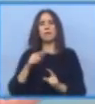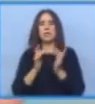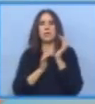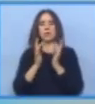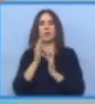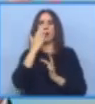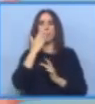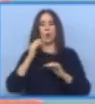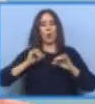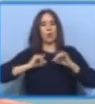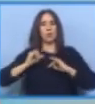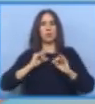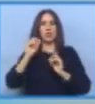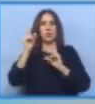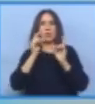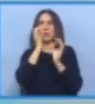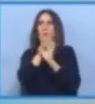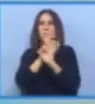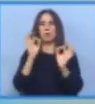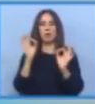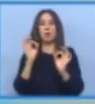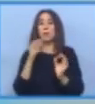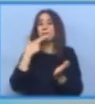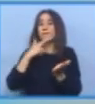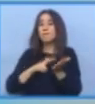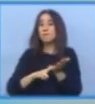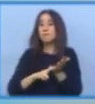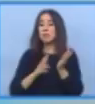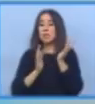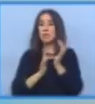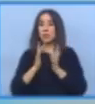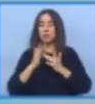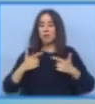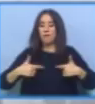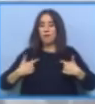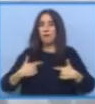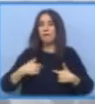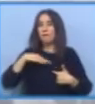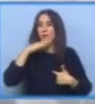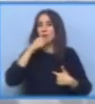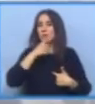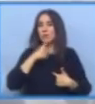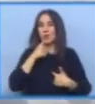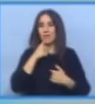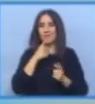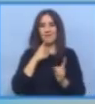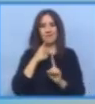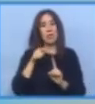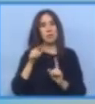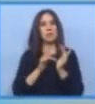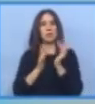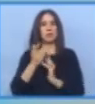de Hollywood, espetacular, mas que não foi o Cristo que sejou e que sofreu. Este é o nosso